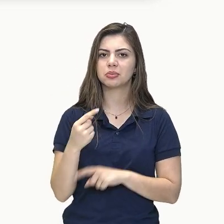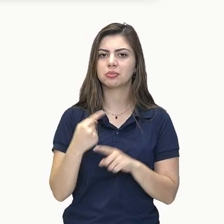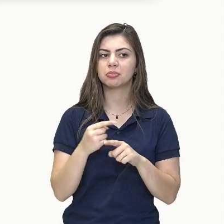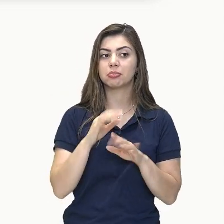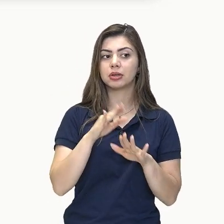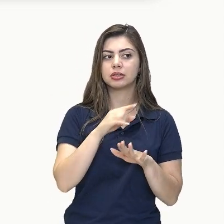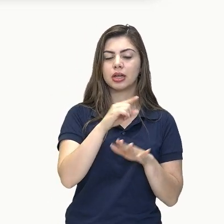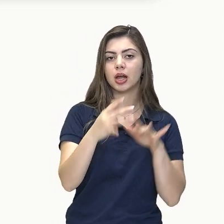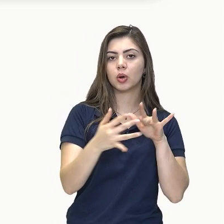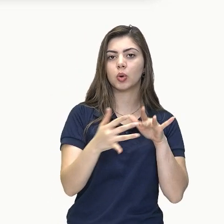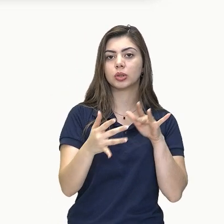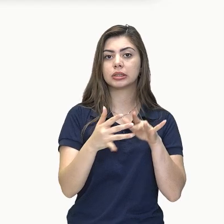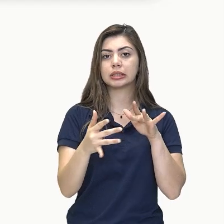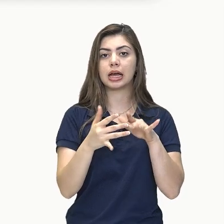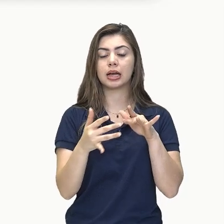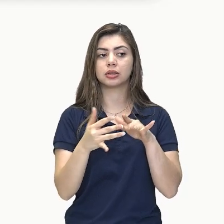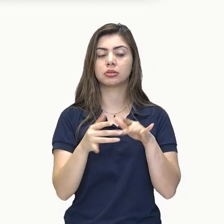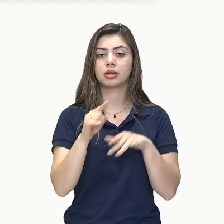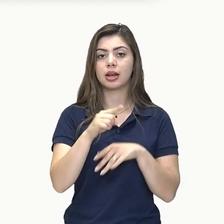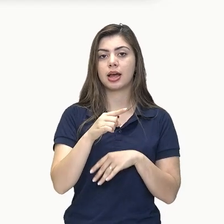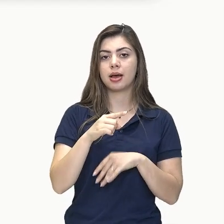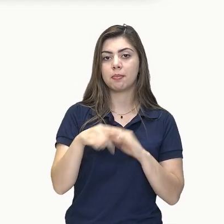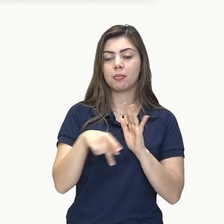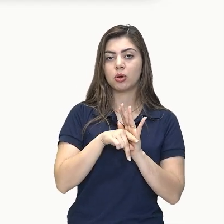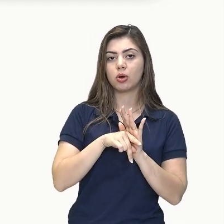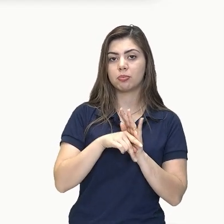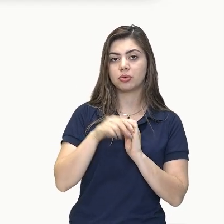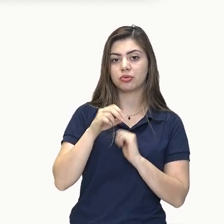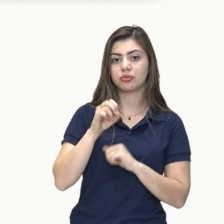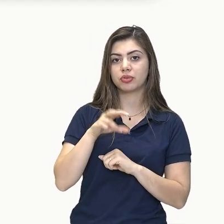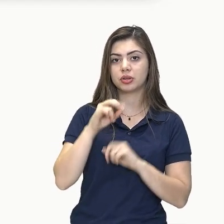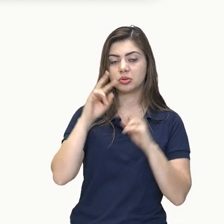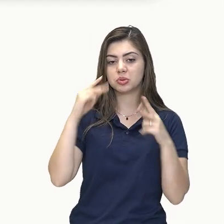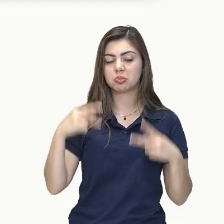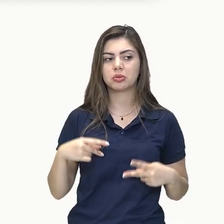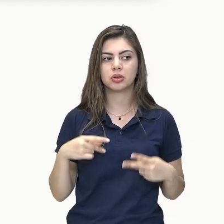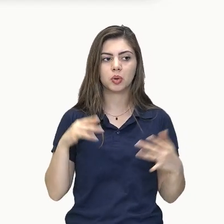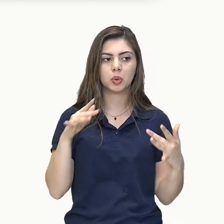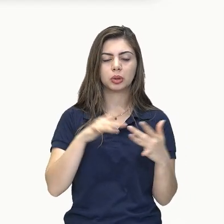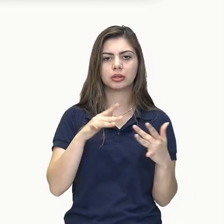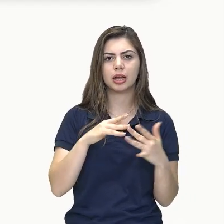mais grave, mais agressiva da doença, certo? Então, em